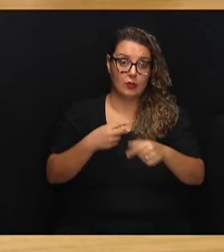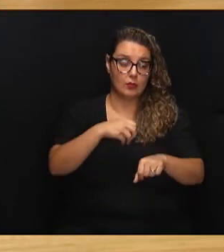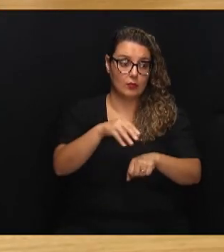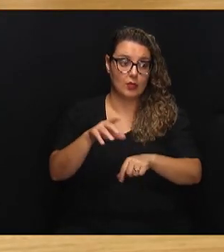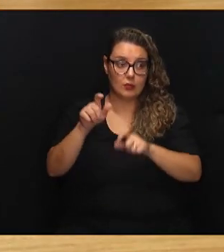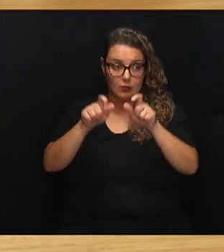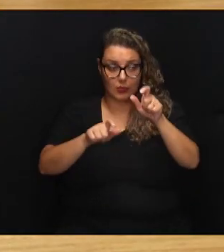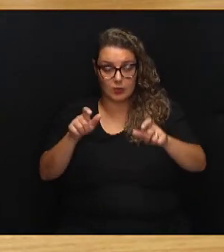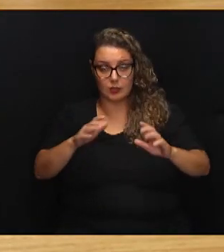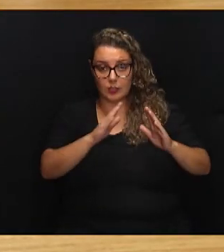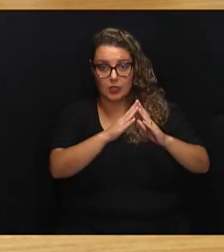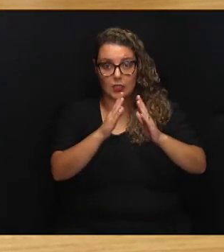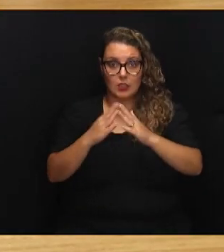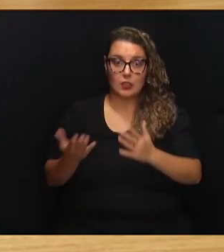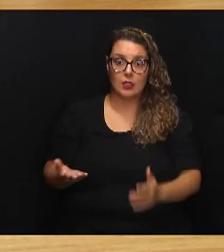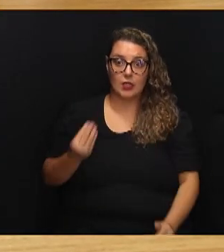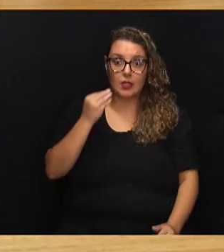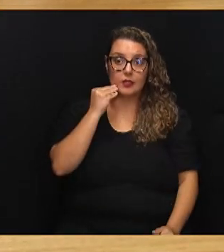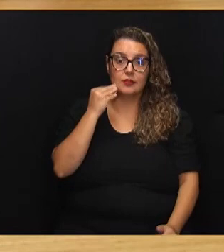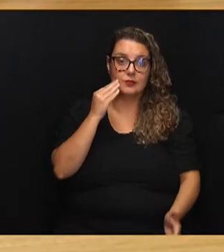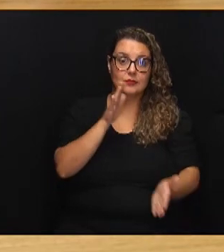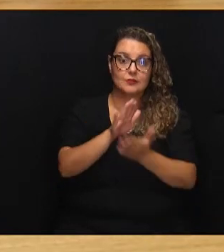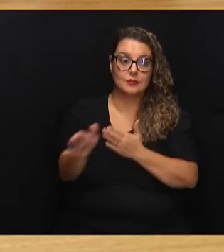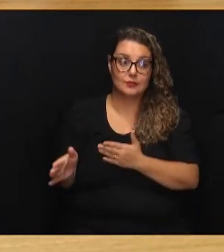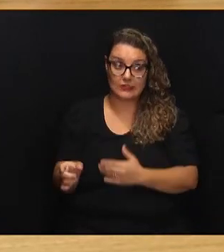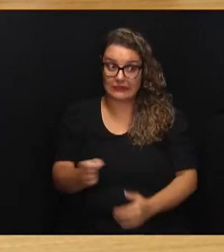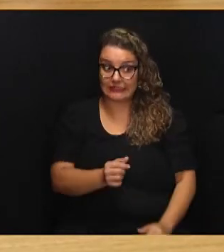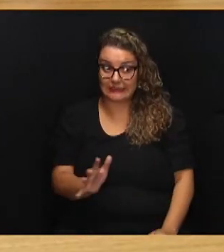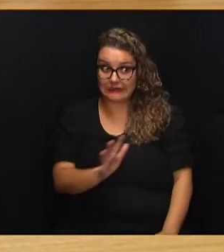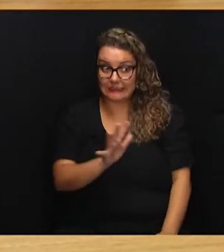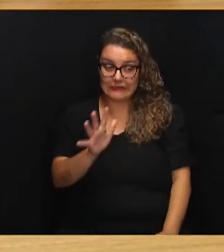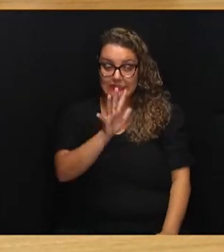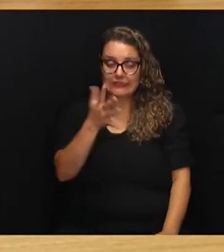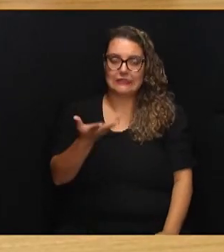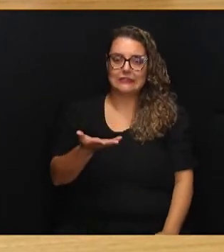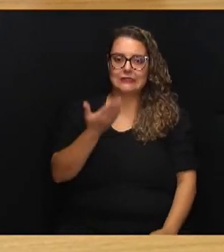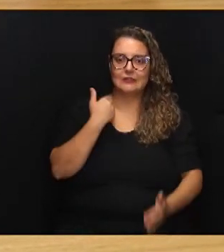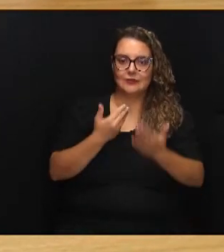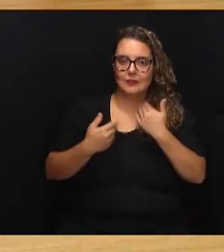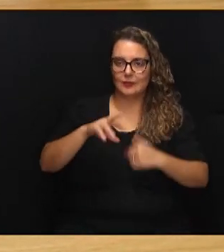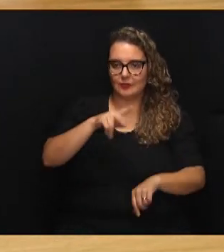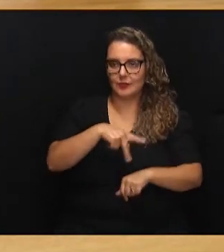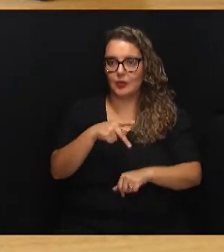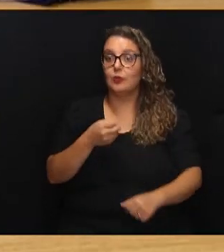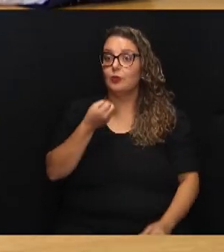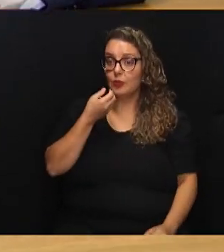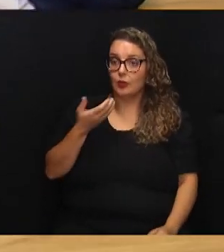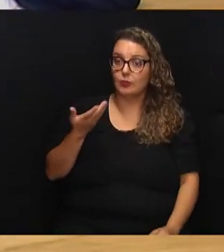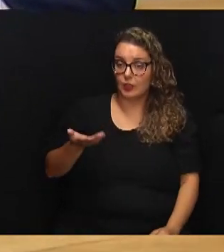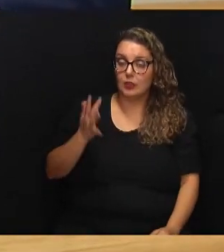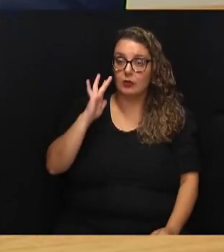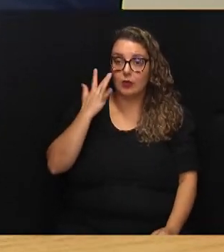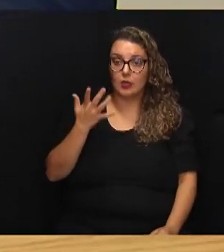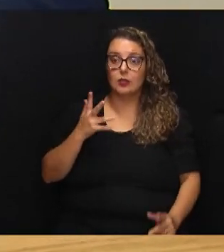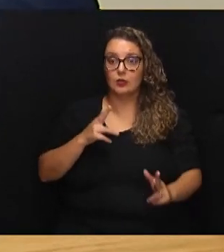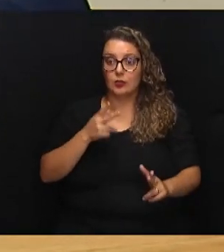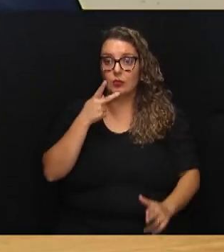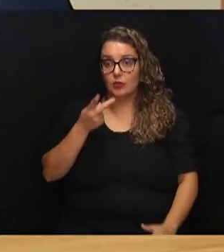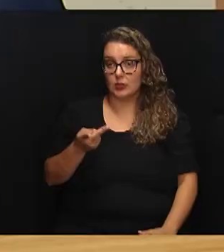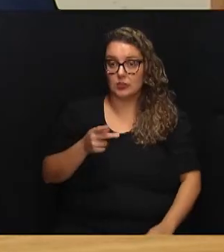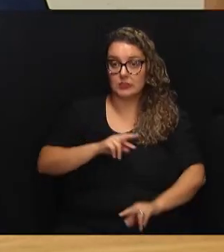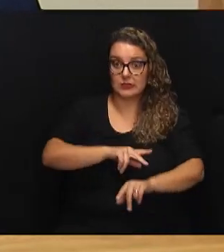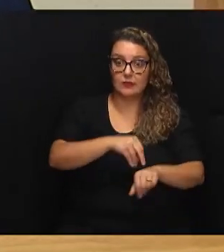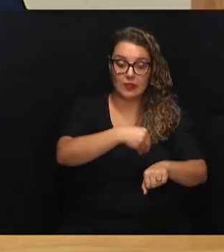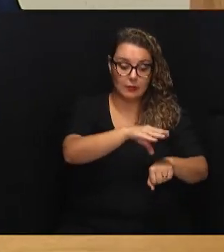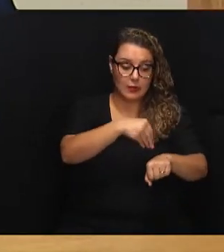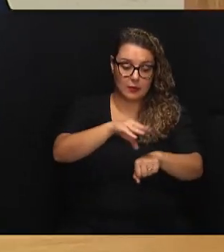está em casa, tentar escapar da alta dos preços do almoço de Páscoa? Boa. Bom, acho que, como eu falei, né, são várias